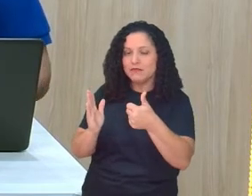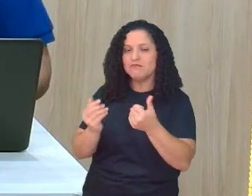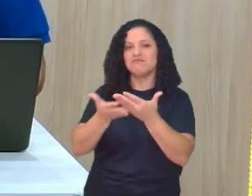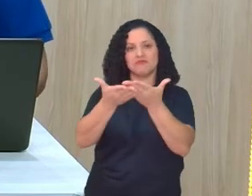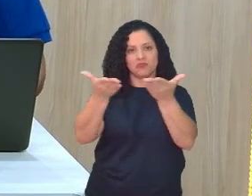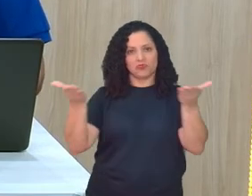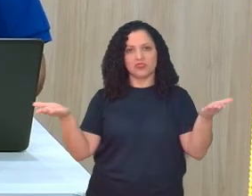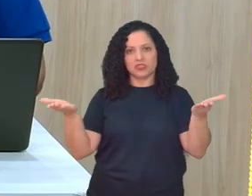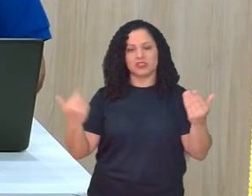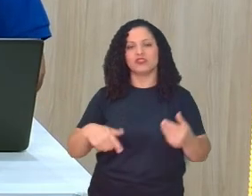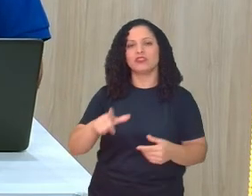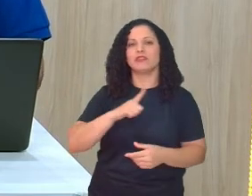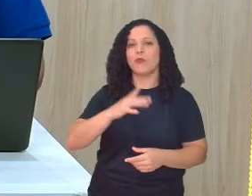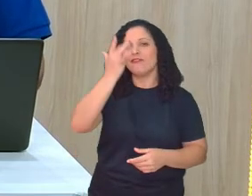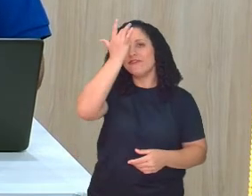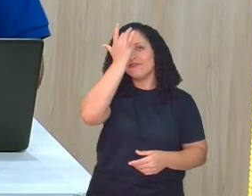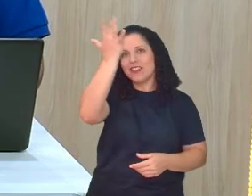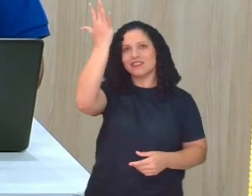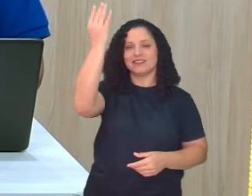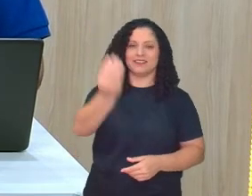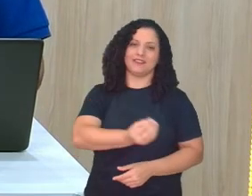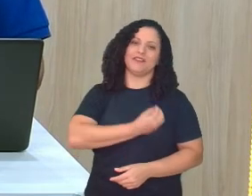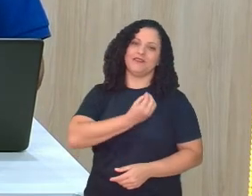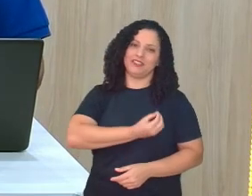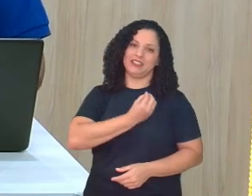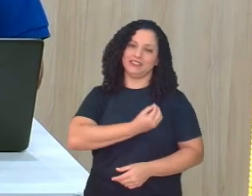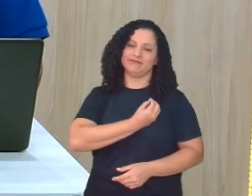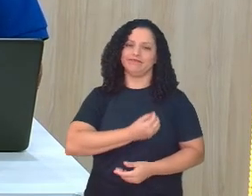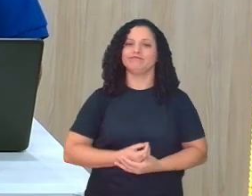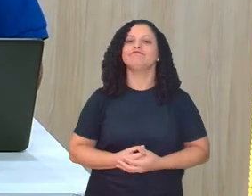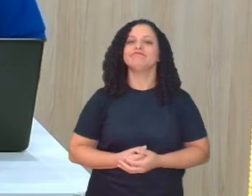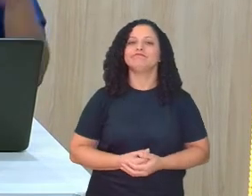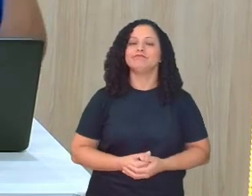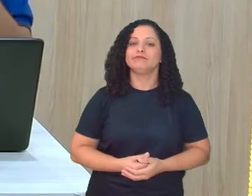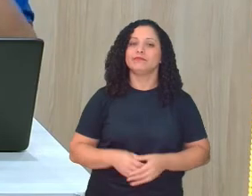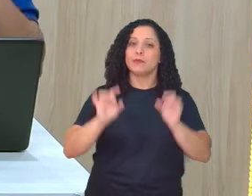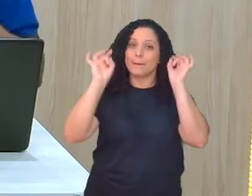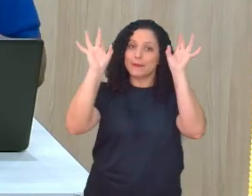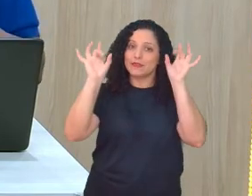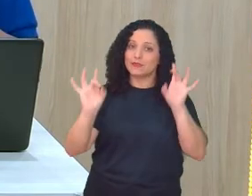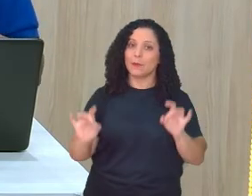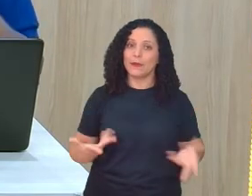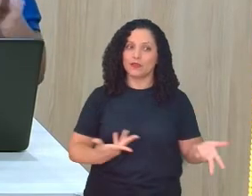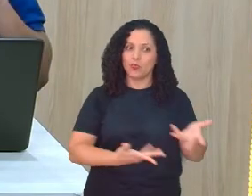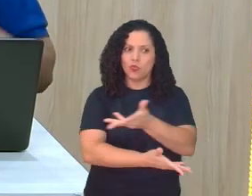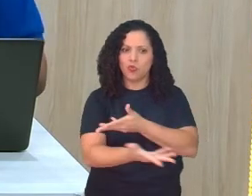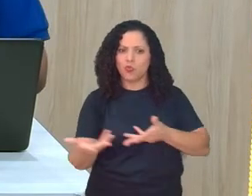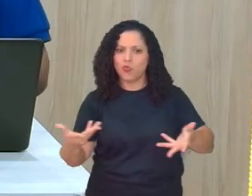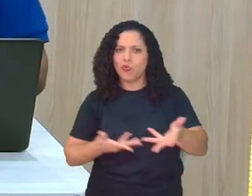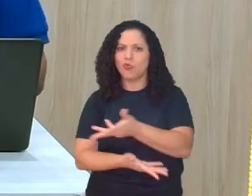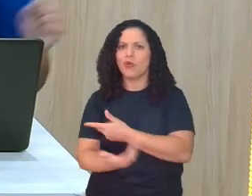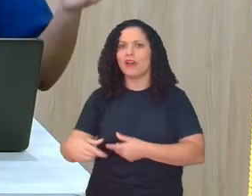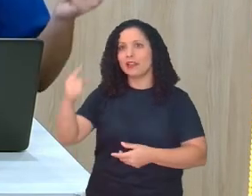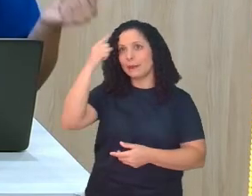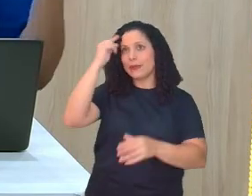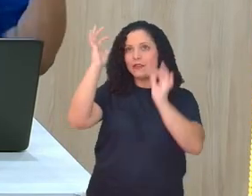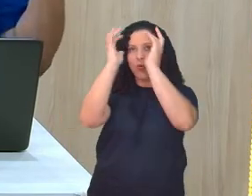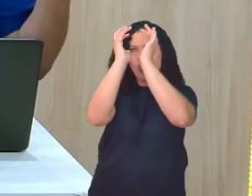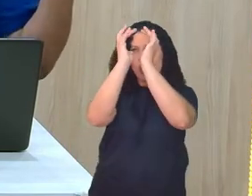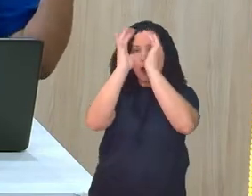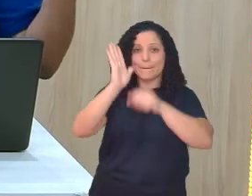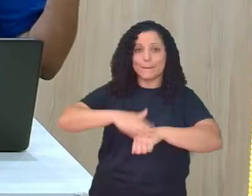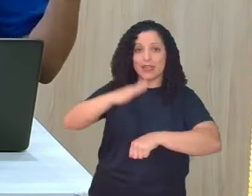vocês uma facilidade na vida de verdade. Inclusive, entre as conexões neurais das suas cabecinhas. Então, vocês vão ficar até